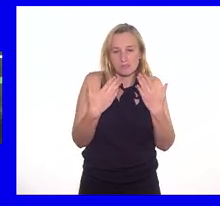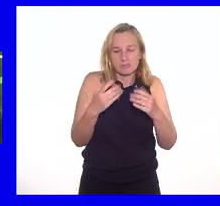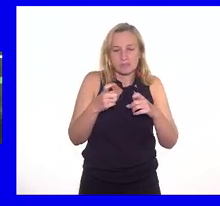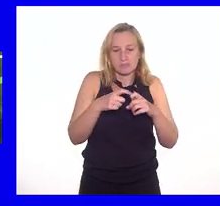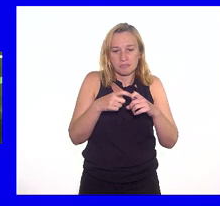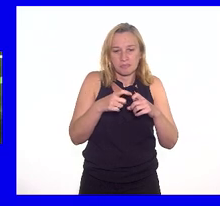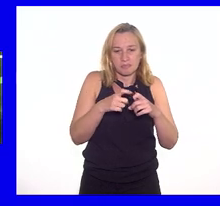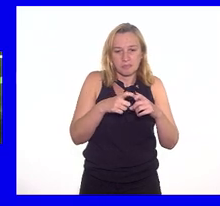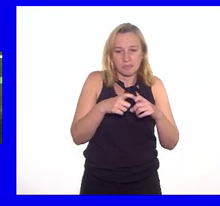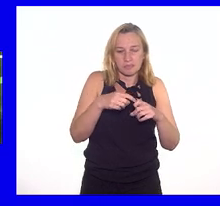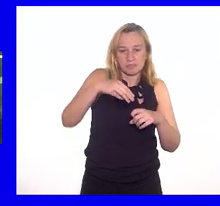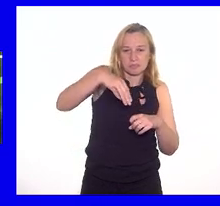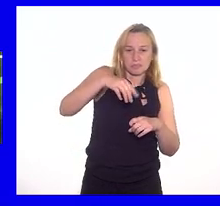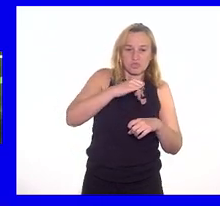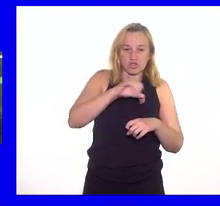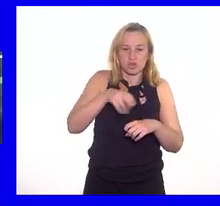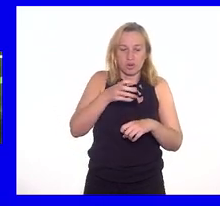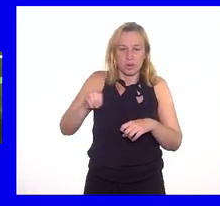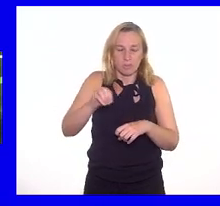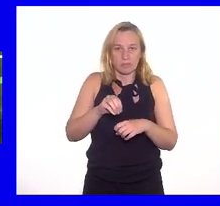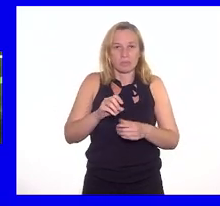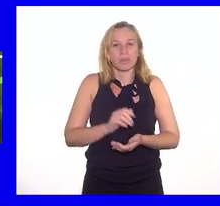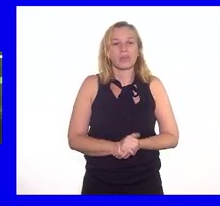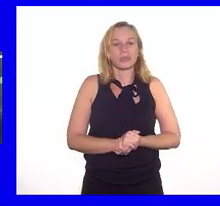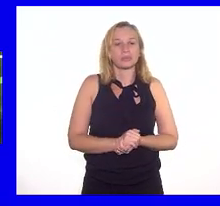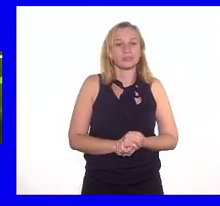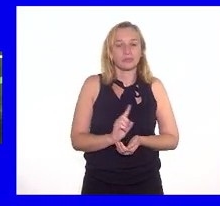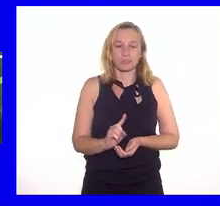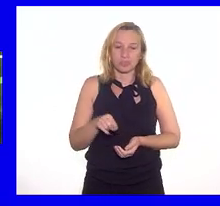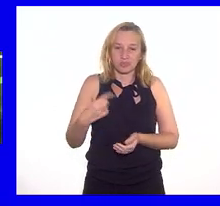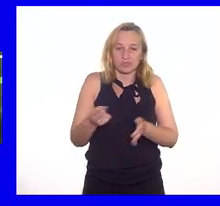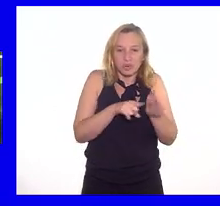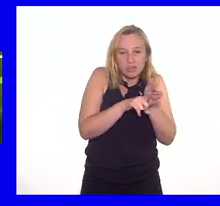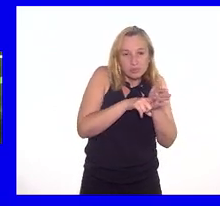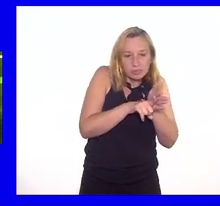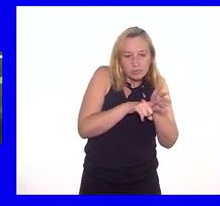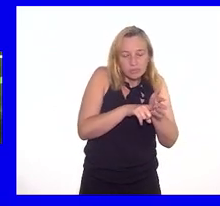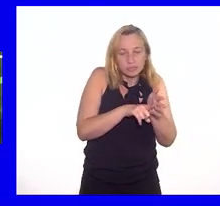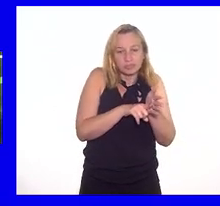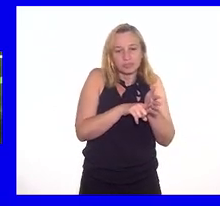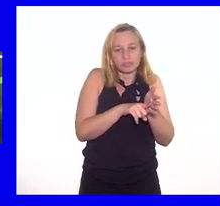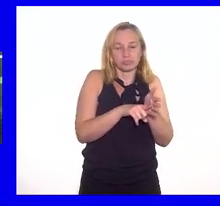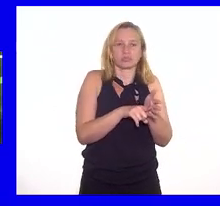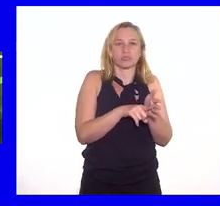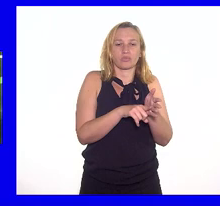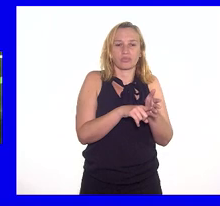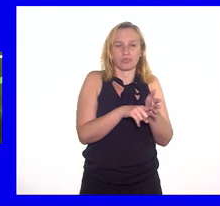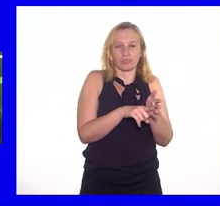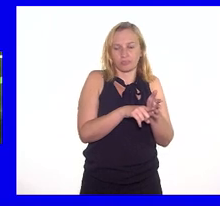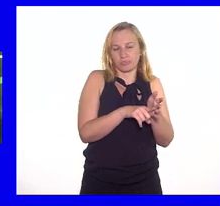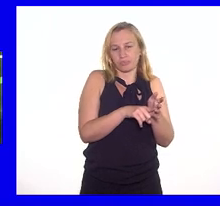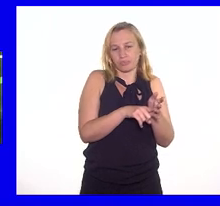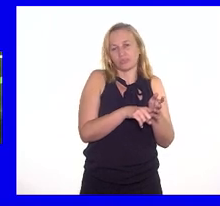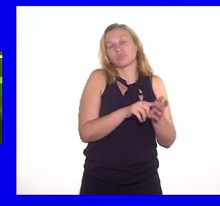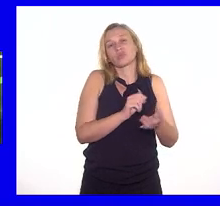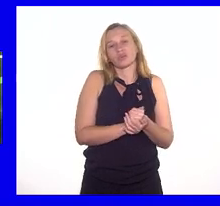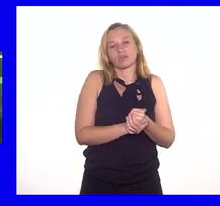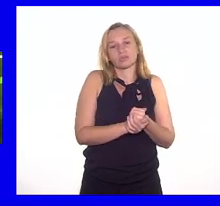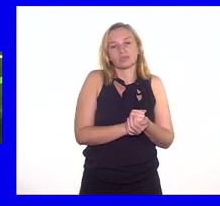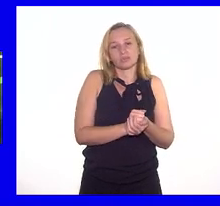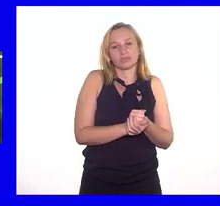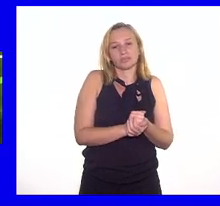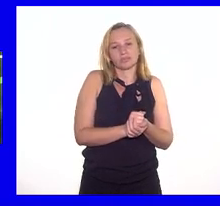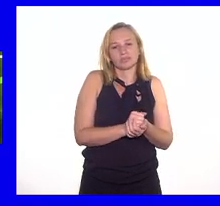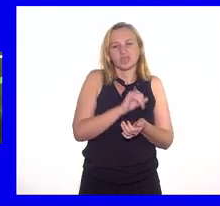João Gabriel. Então, após a análise da pesquisa internacional lá